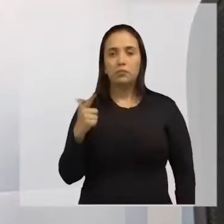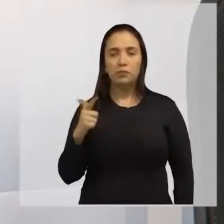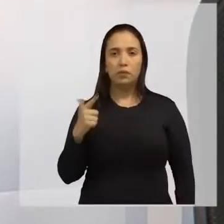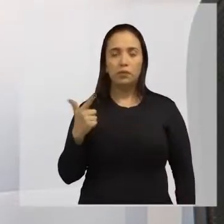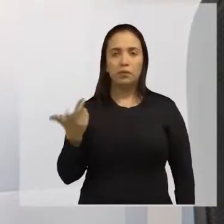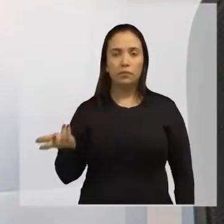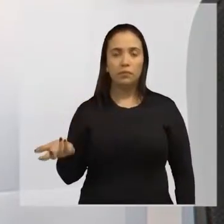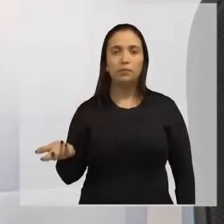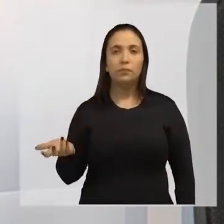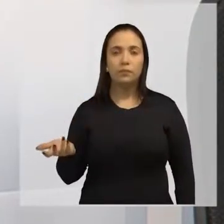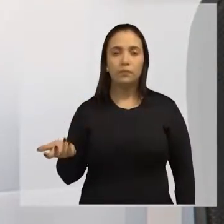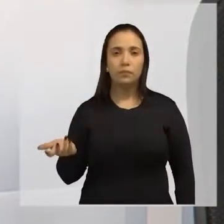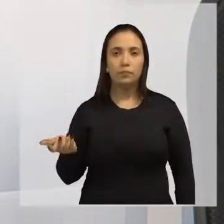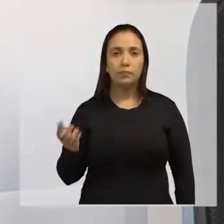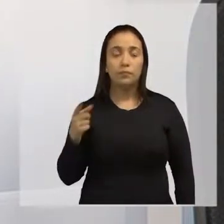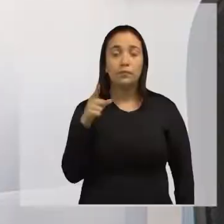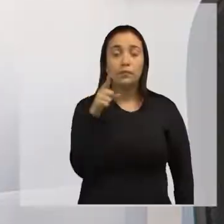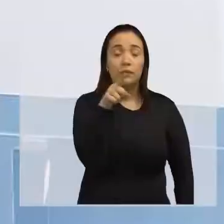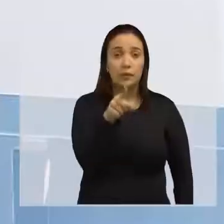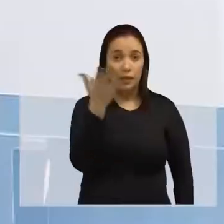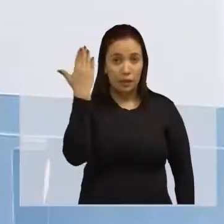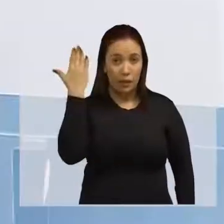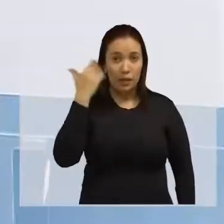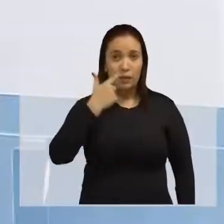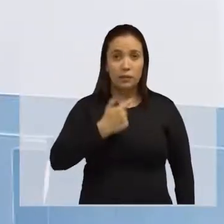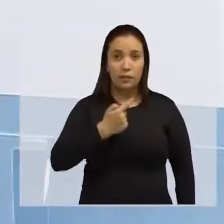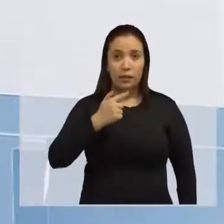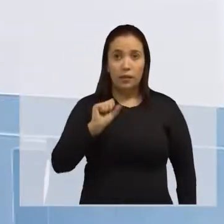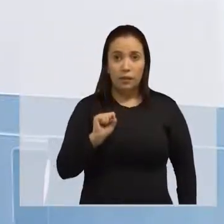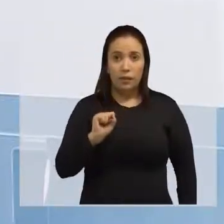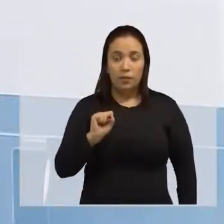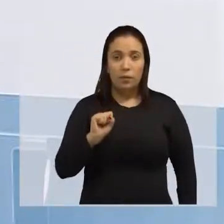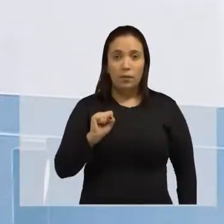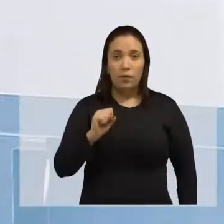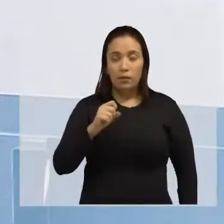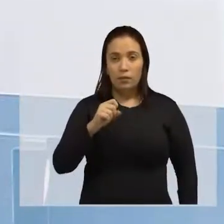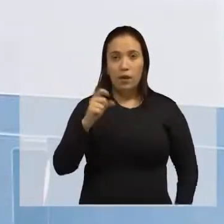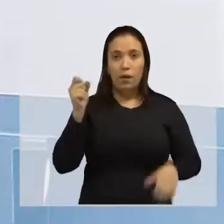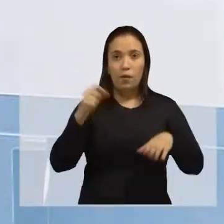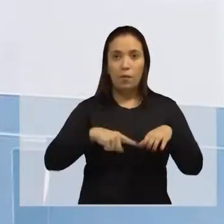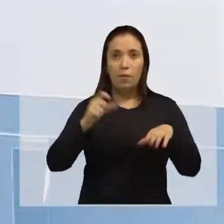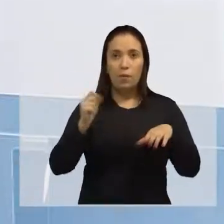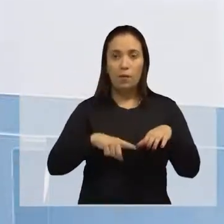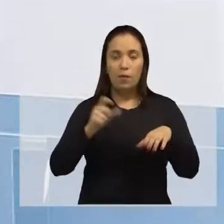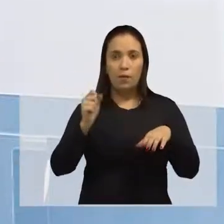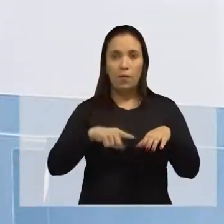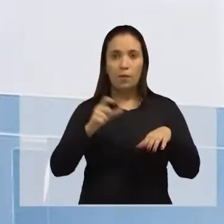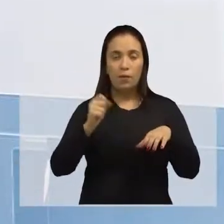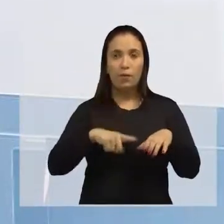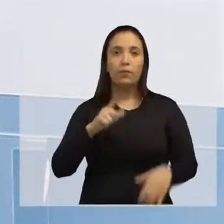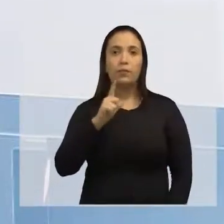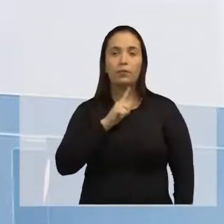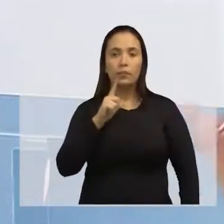Nesse tempo, a quantidade de gol valia, né? Era um dos critérios usados.